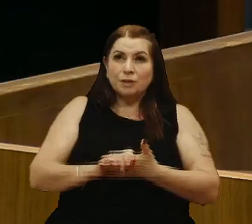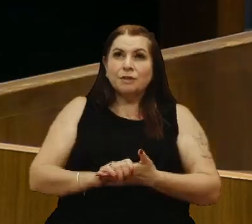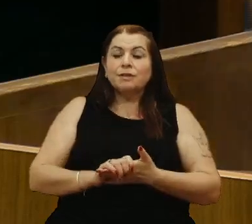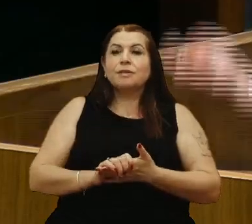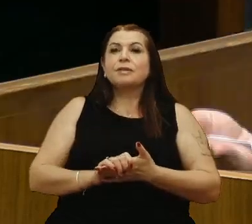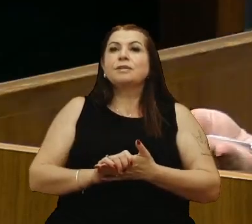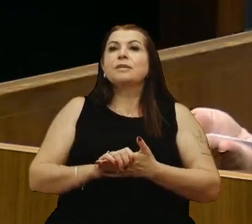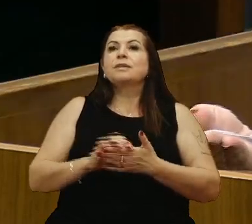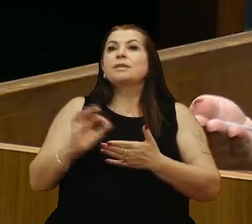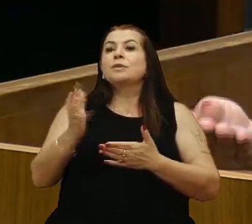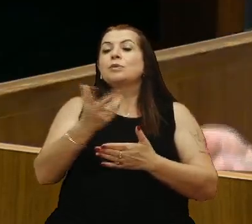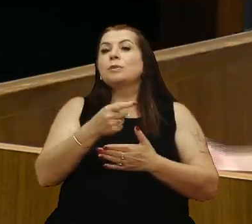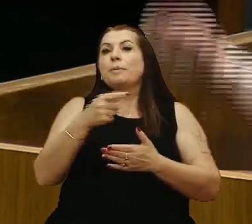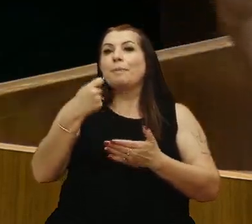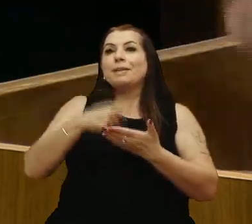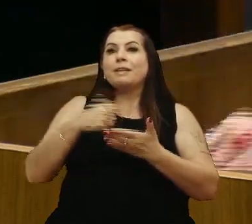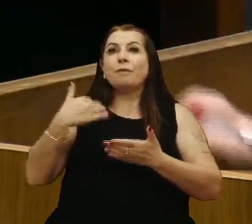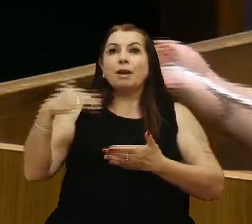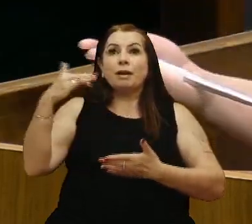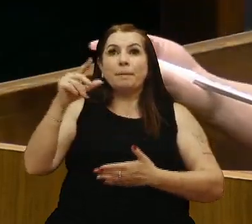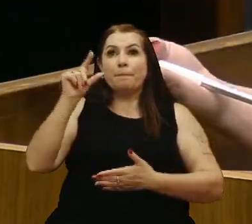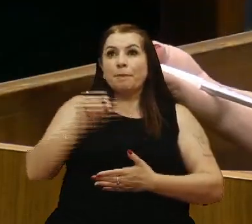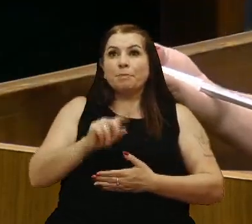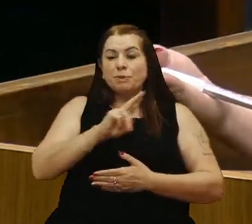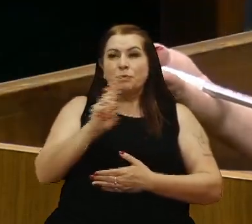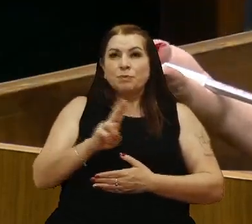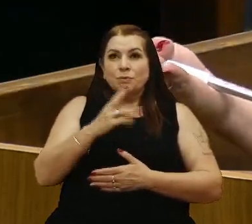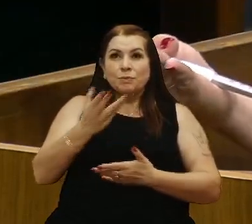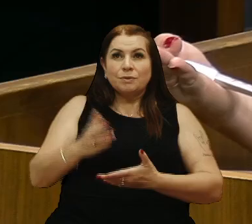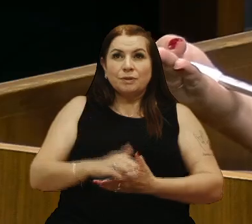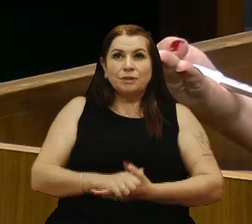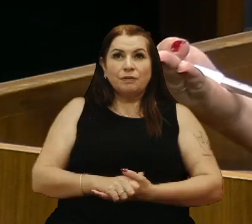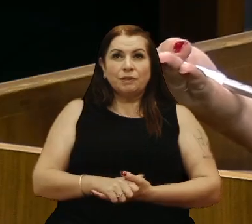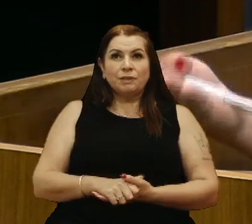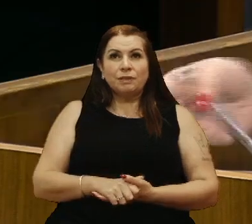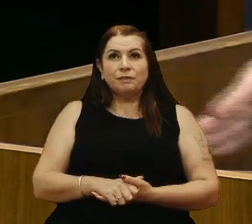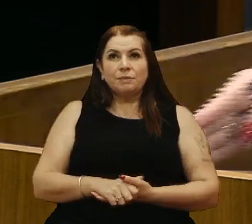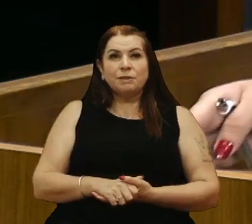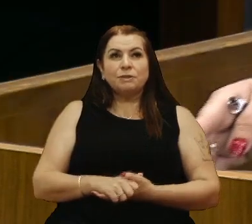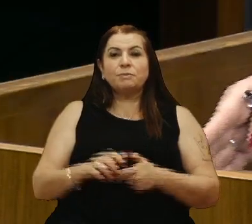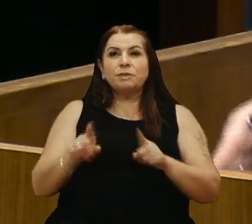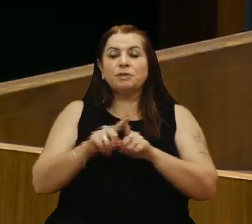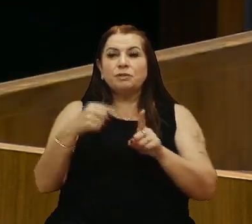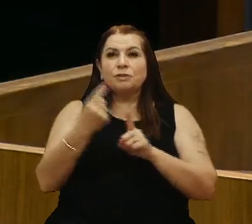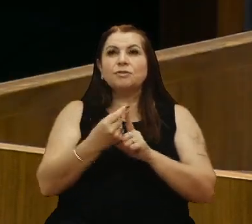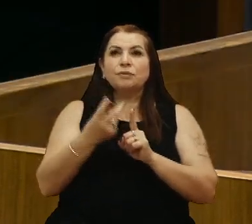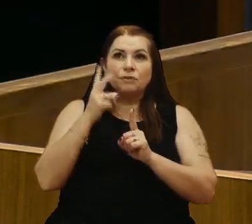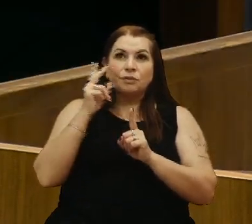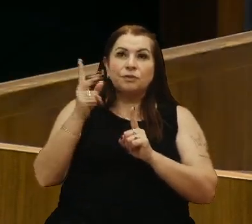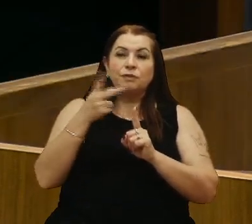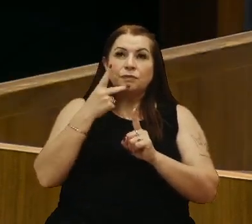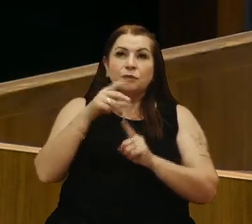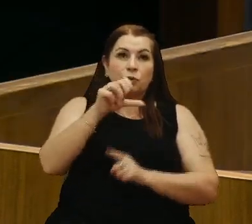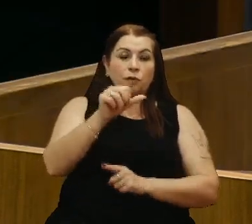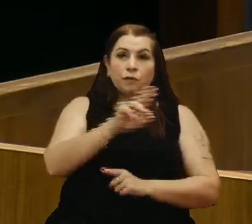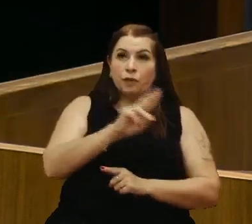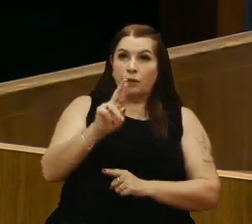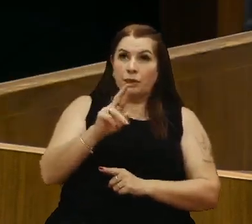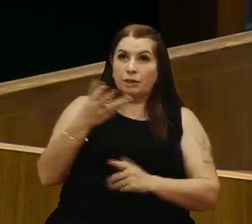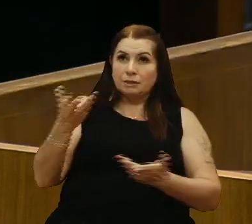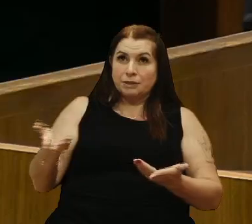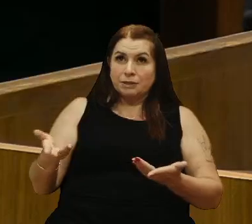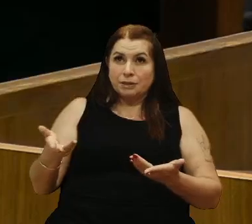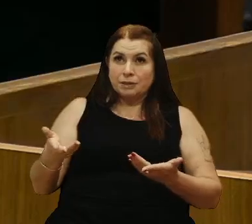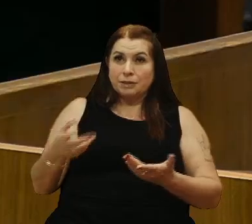que a passagem fica mais cara, menos pessoas vão utilizar o ônibus. E a gente tem que falar, ficou R$ 9,00 a passagem,